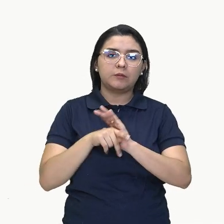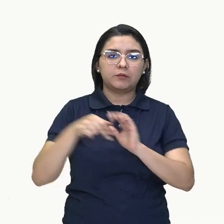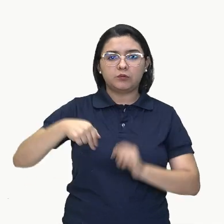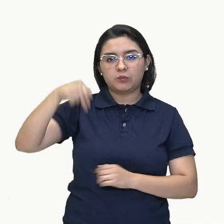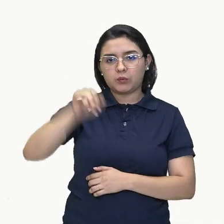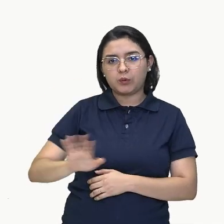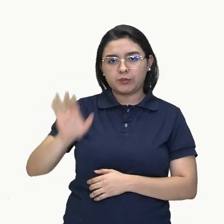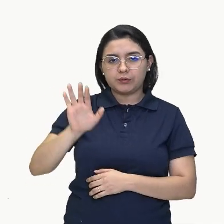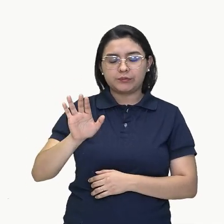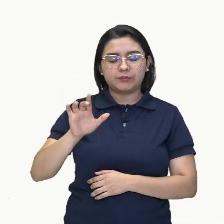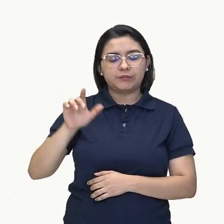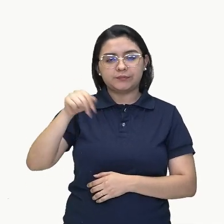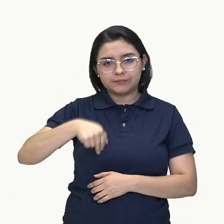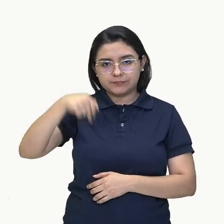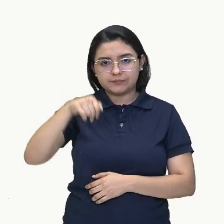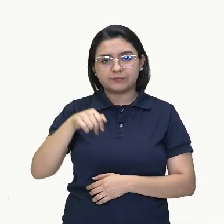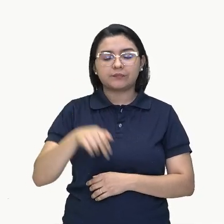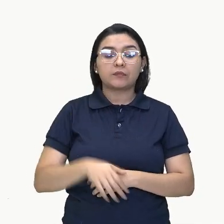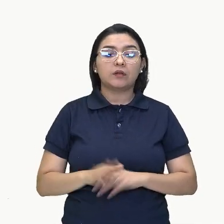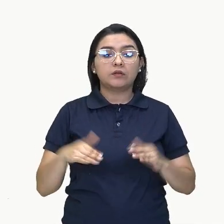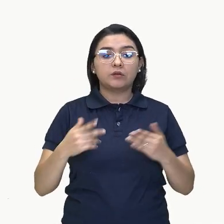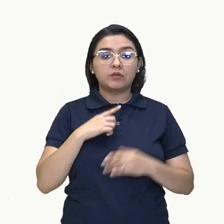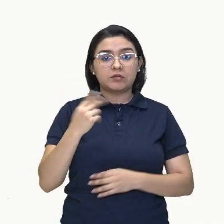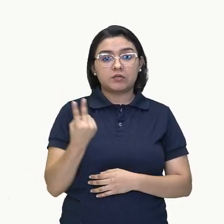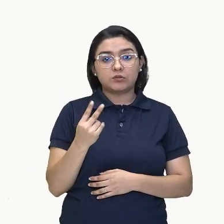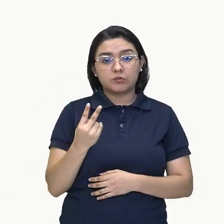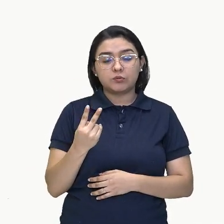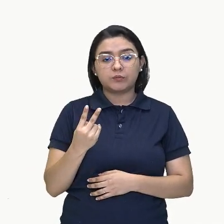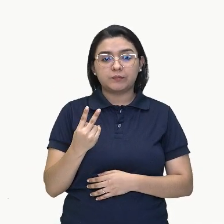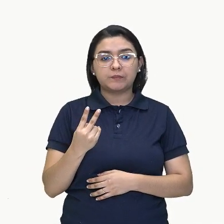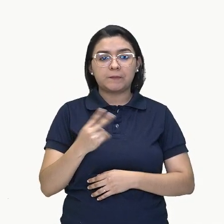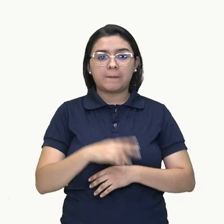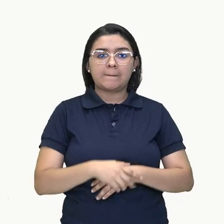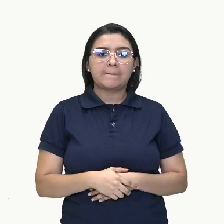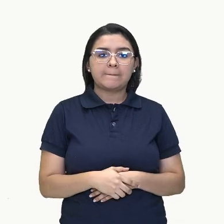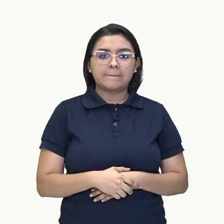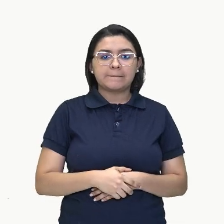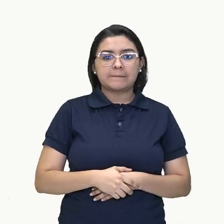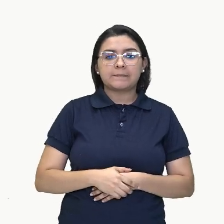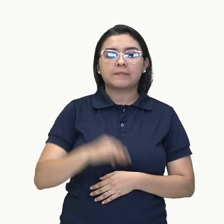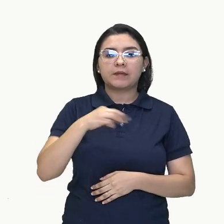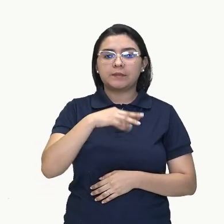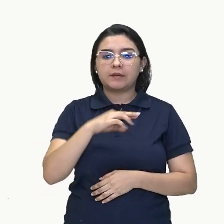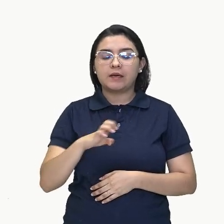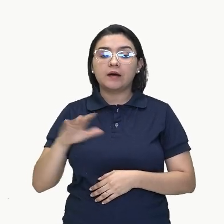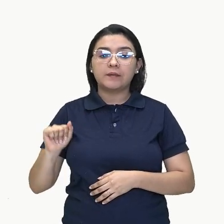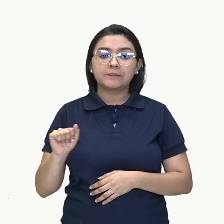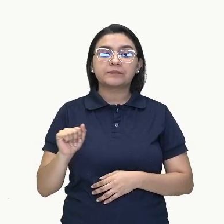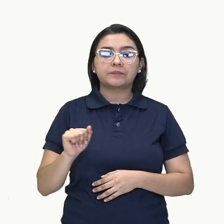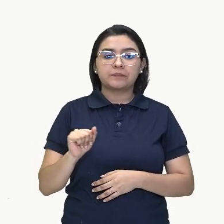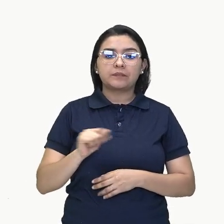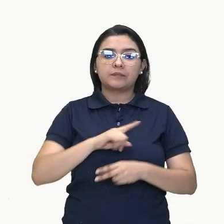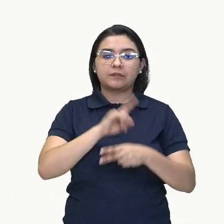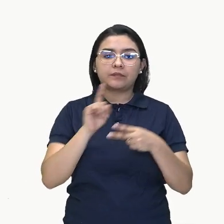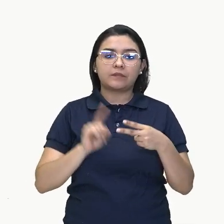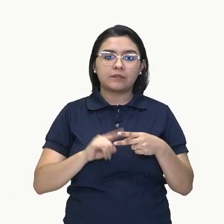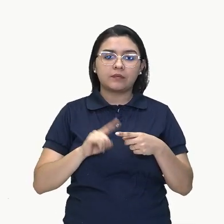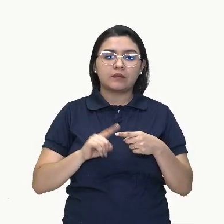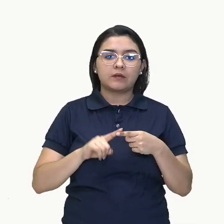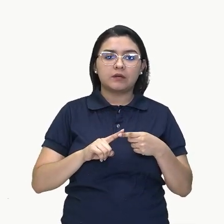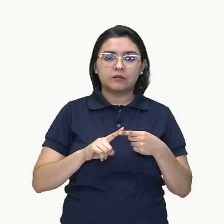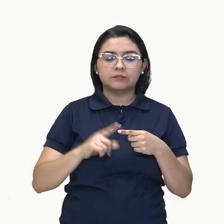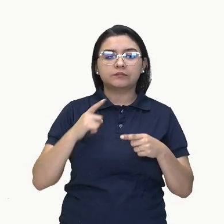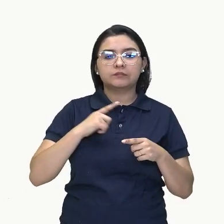tá bom? Então, nós temos essas duas massas de ar. A MEA, que é a massa equatorial atlântica, né, que ela vai se formar lá no